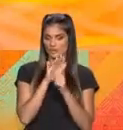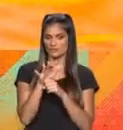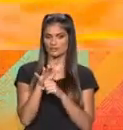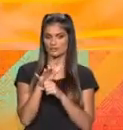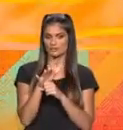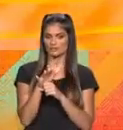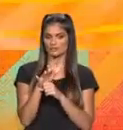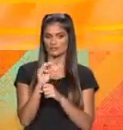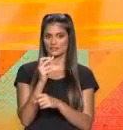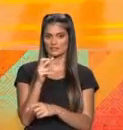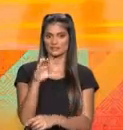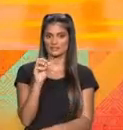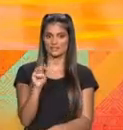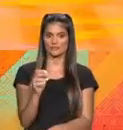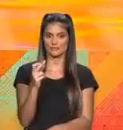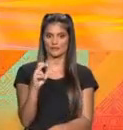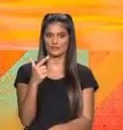beira-mar em São Martinho.